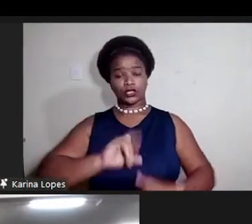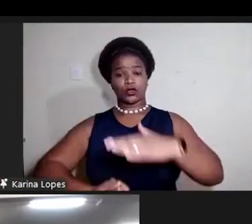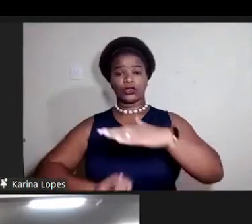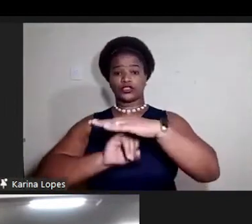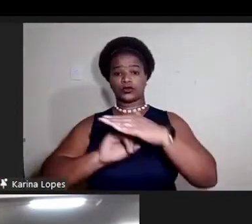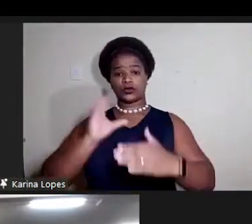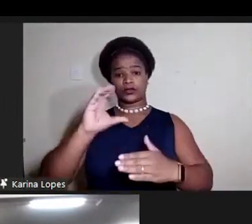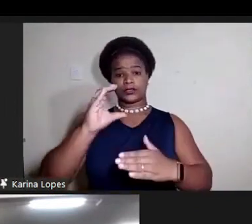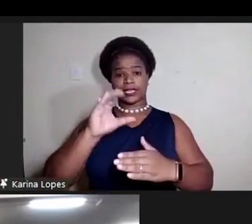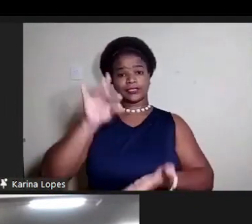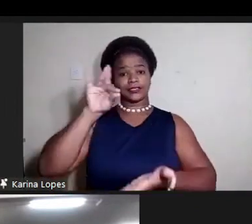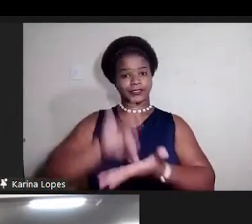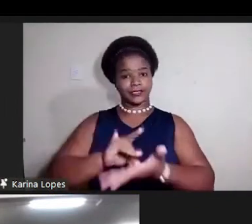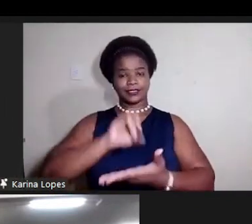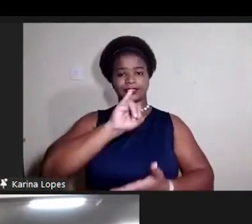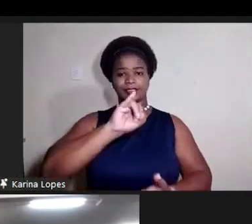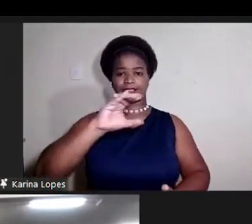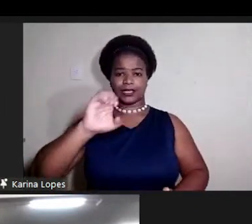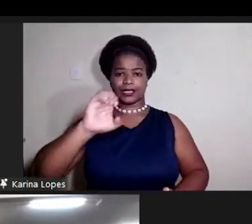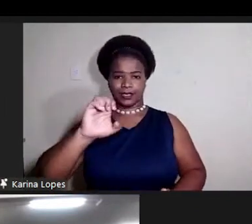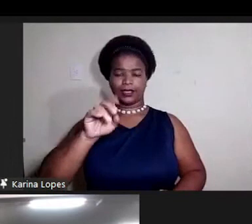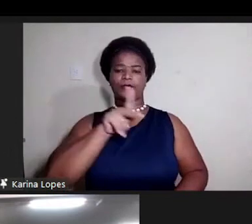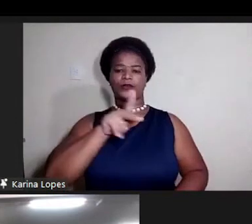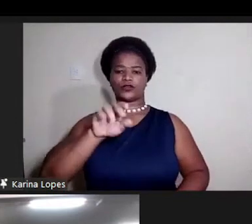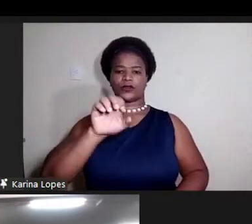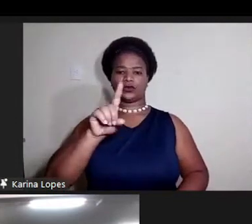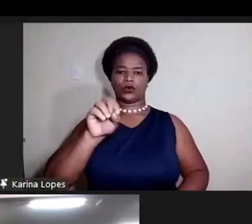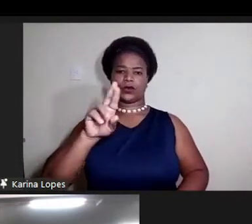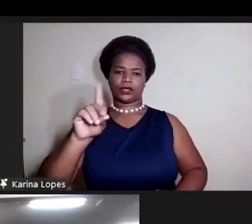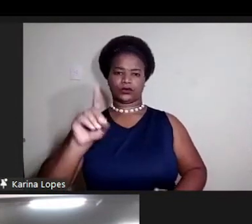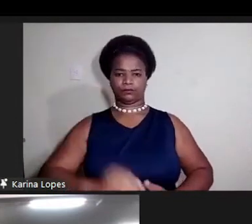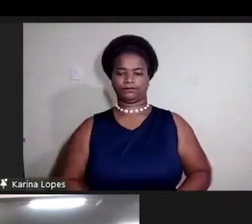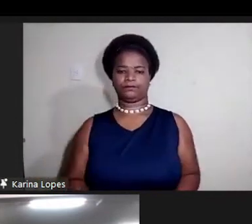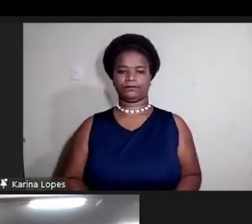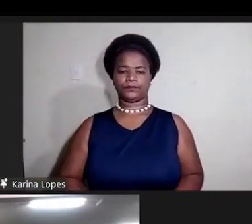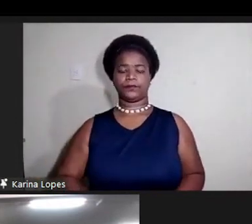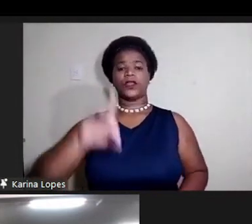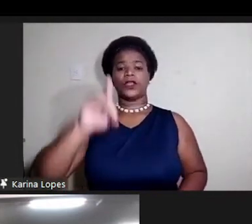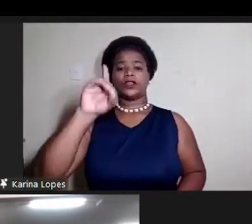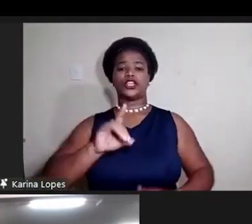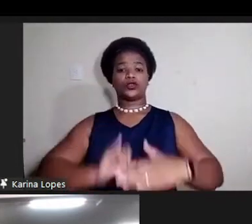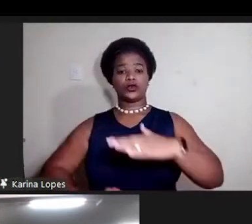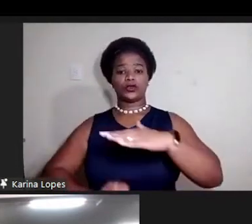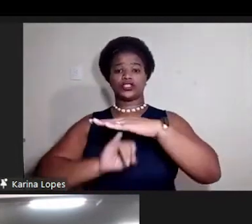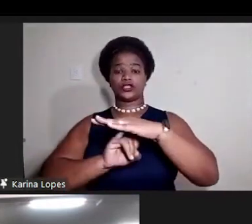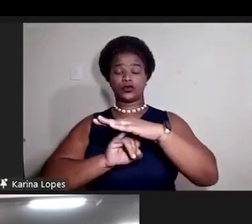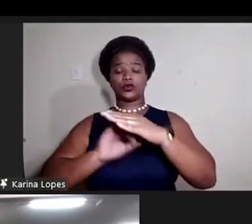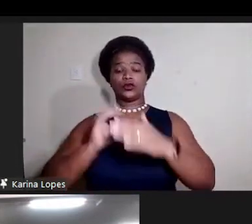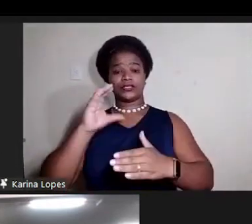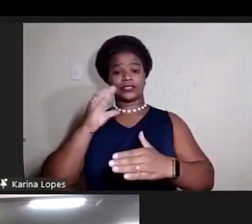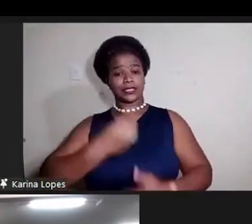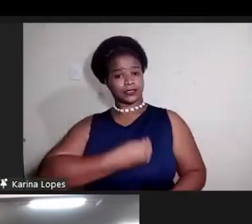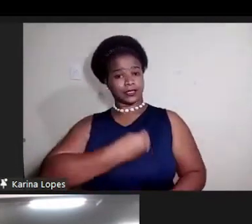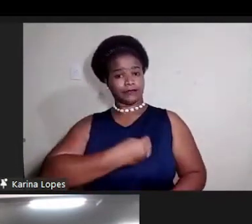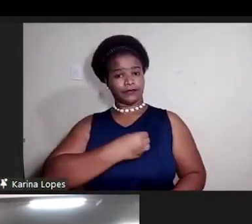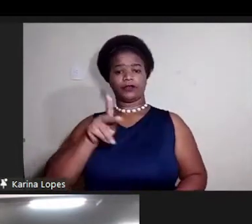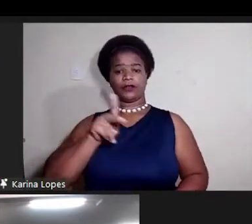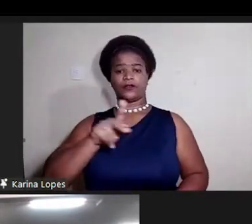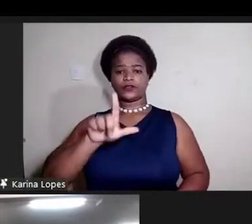ICE, professor Eduardo Barreri, diretor do Instituto de Ciências da Vida, professor Leandro de Moraes